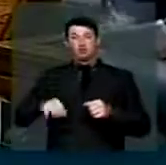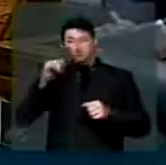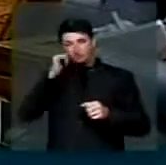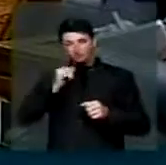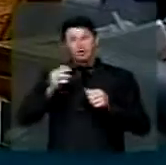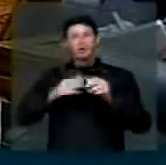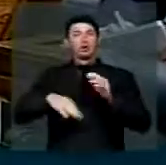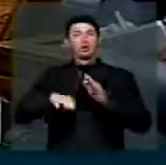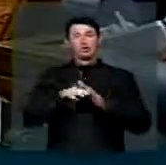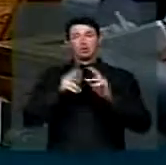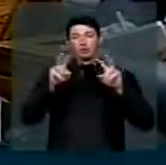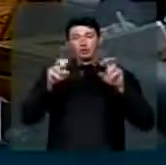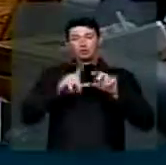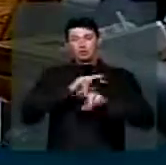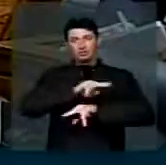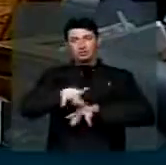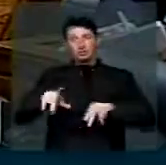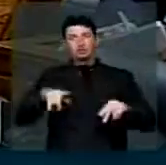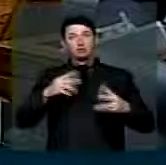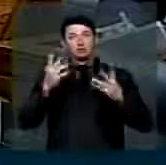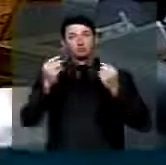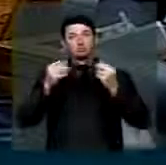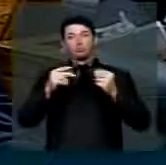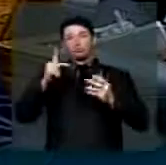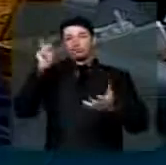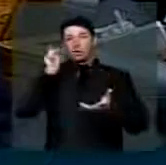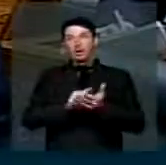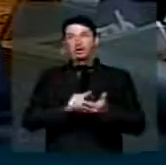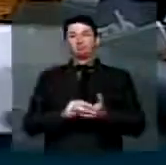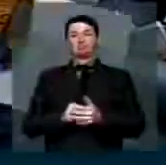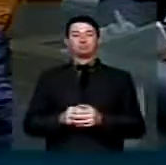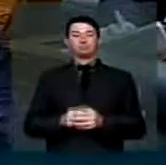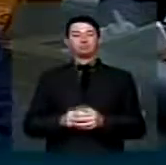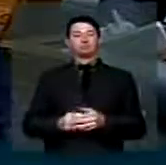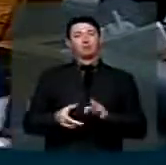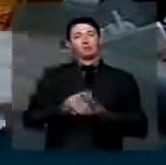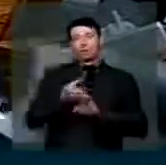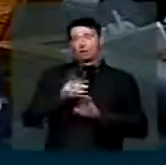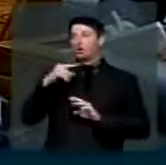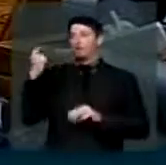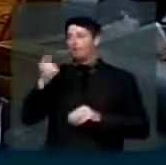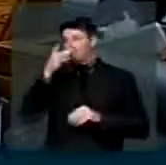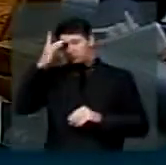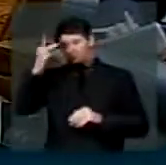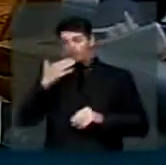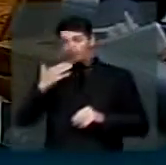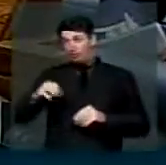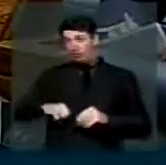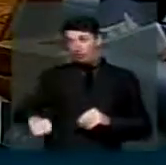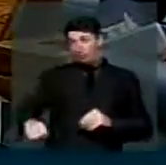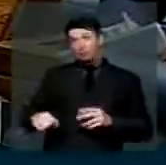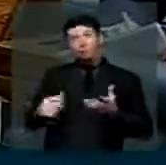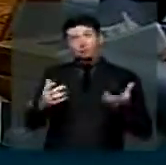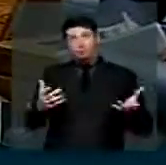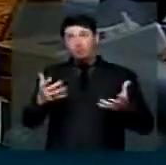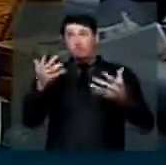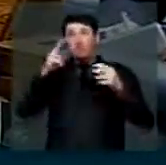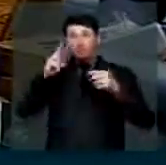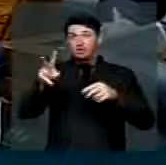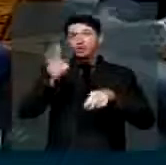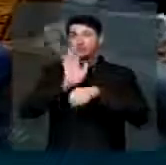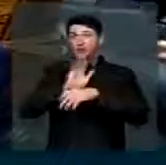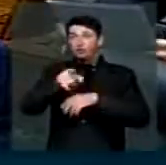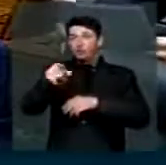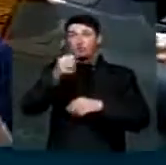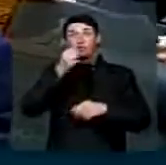entre outros temas, de forma muito realista. Eu recomendo aos abortistas que assistam esse